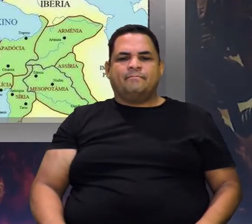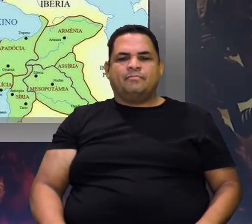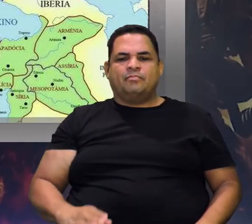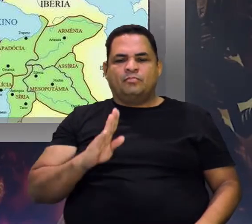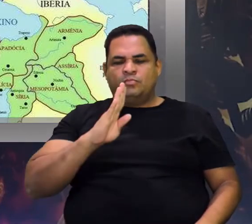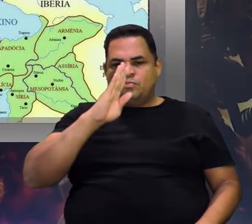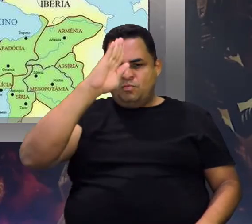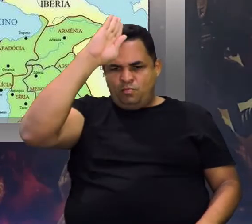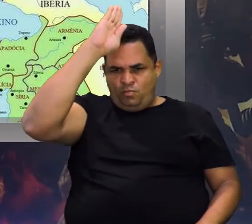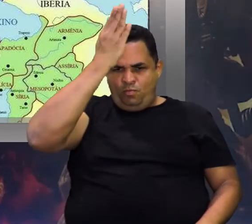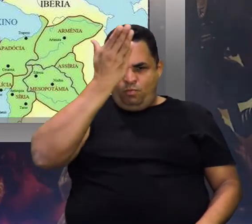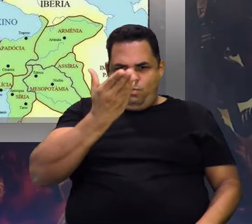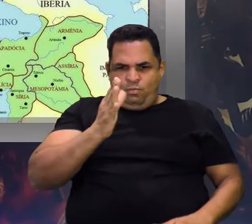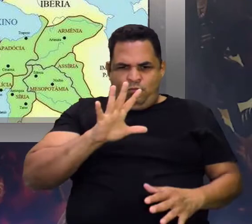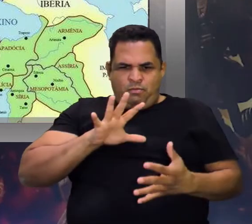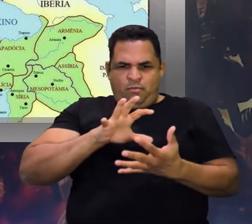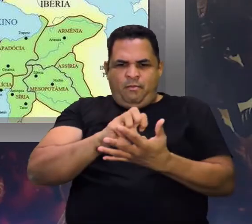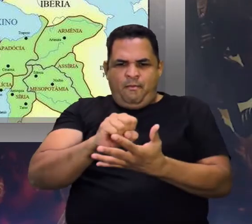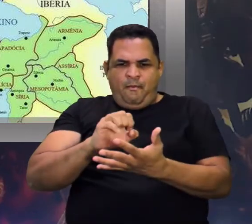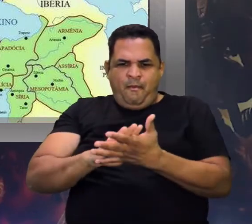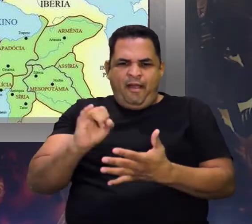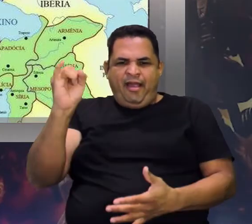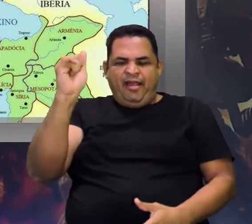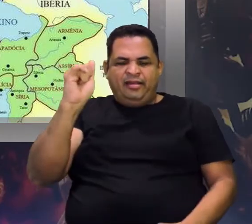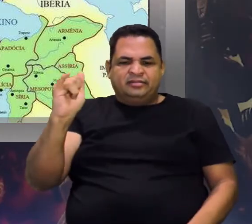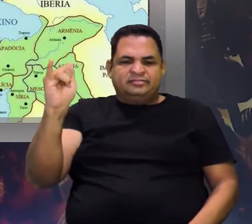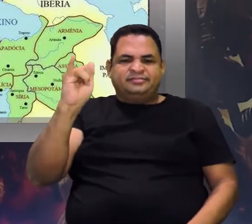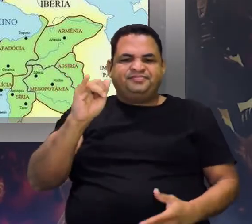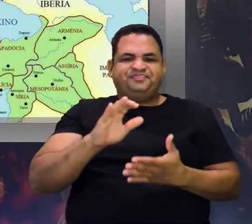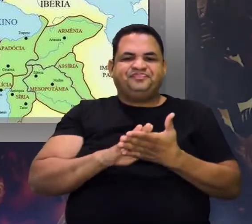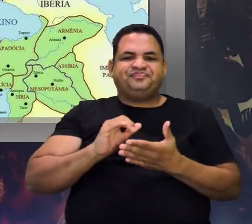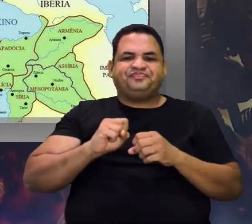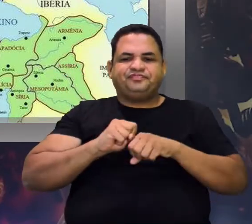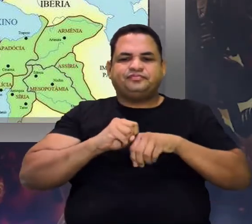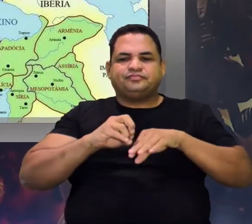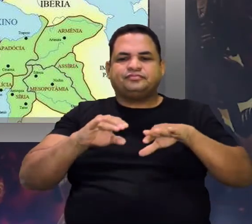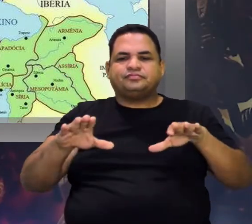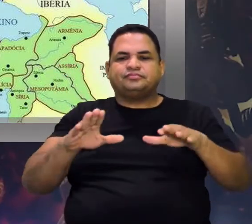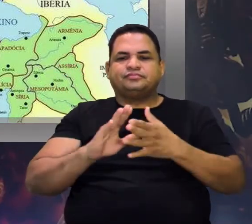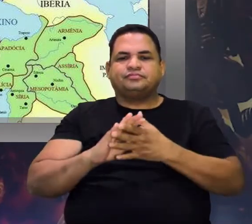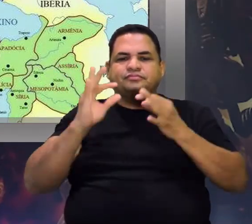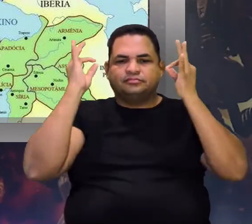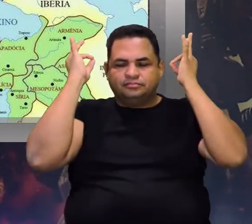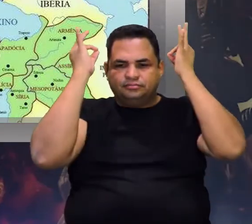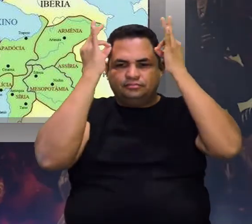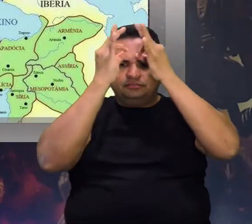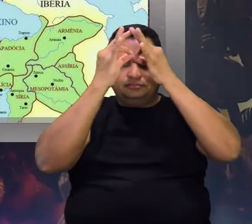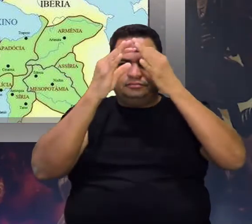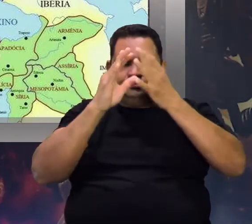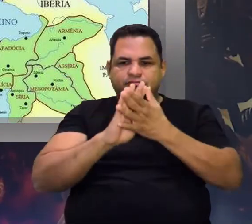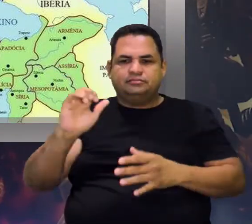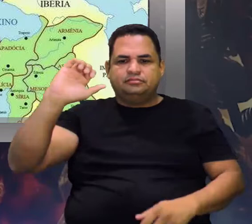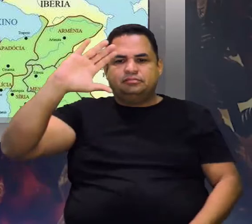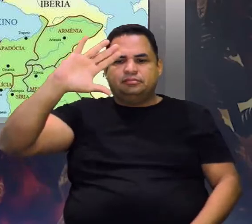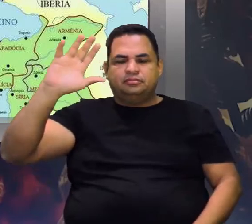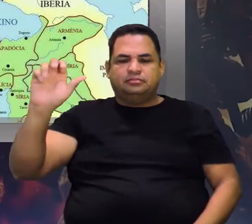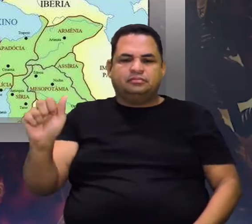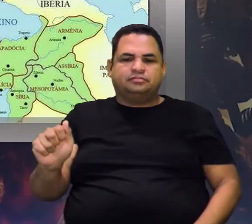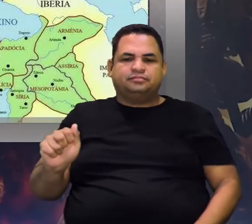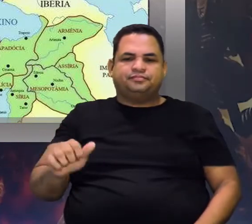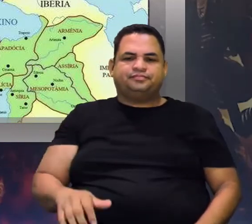cidade de Estado. Ele conquista a Itália, aí vão conquistar a região da Grécia, da Ásia,